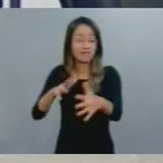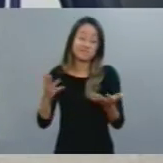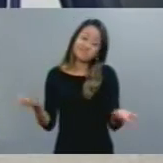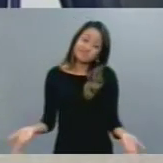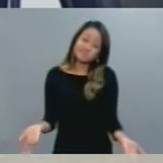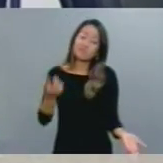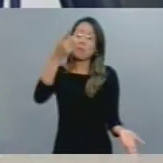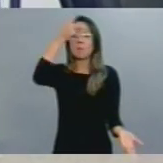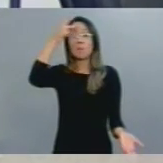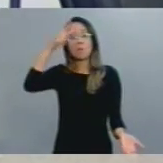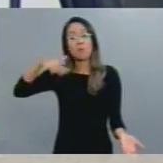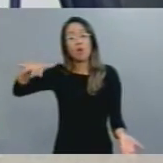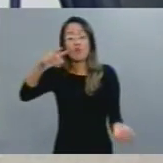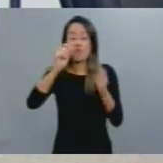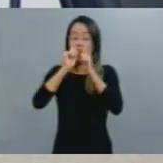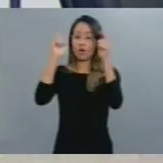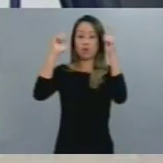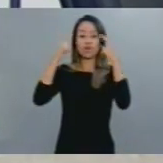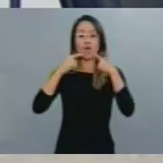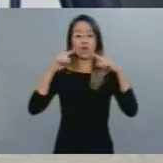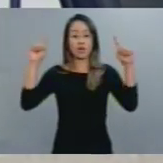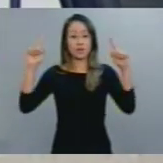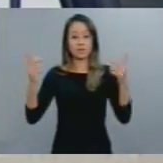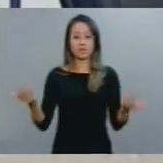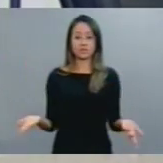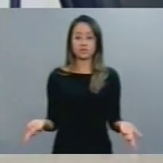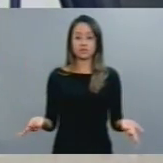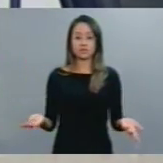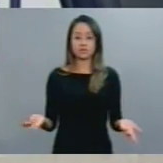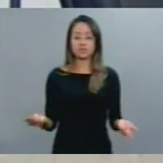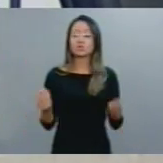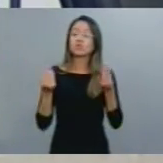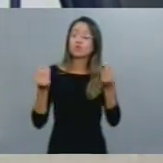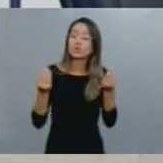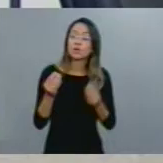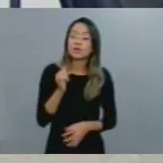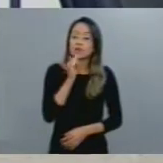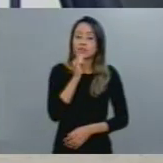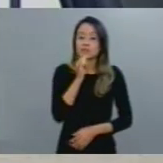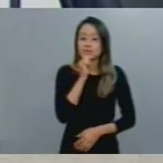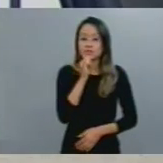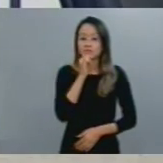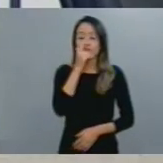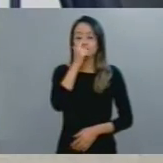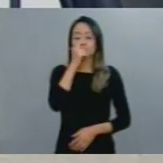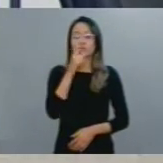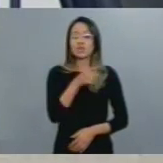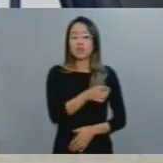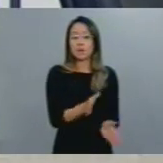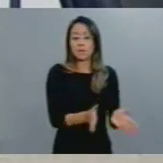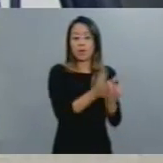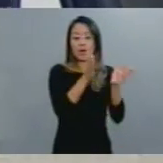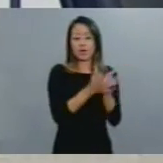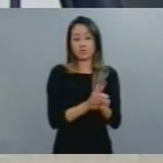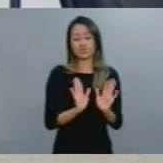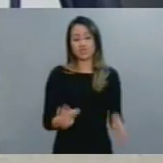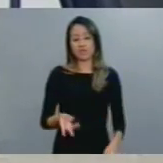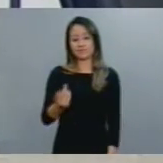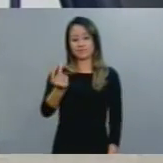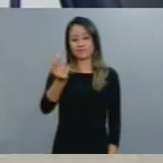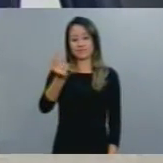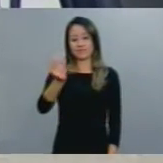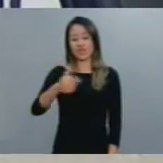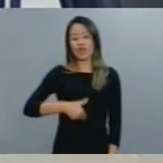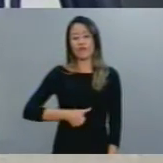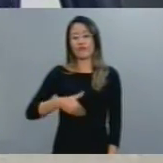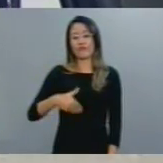excluído ainda, ele consegue passar na crise, é engraçado, porque o mais excluído já está passando fome mesmo, de muitos anos mesmo, toma lá um caldo de